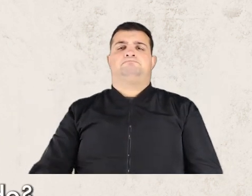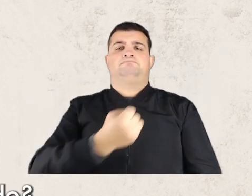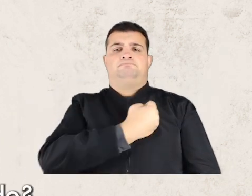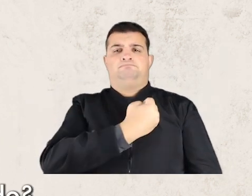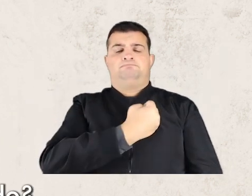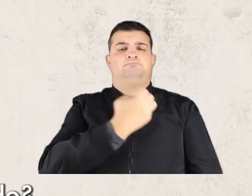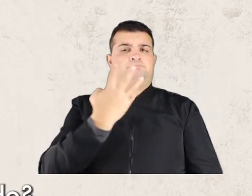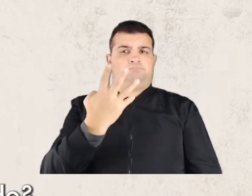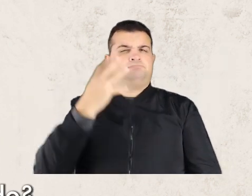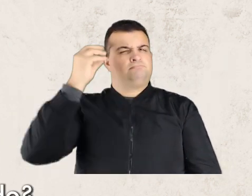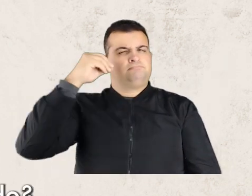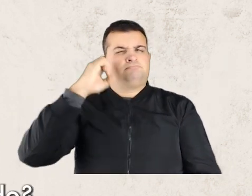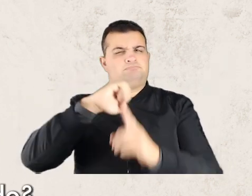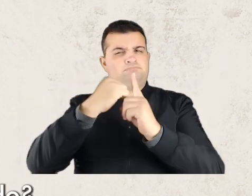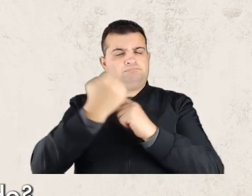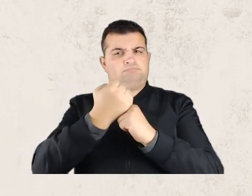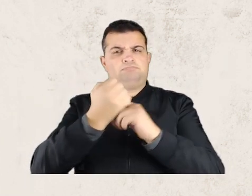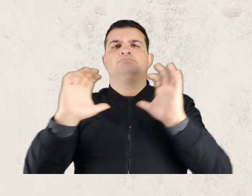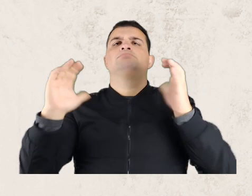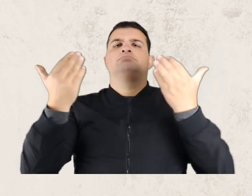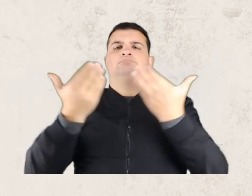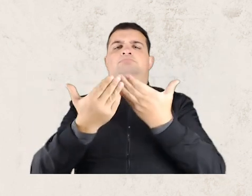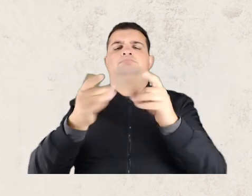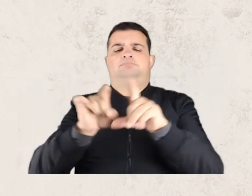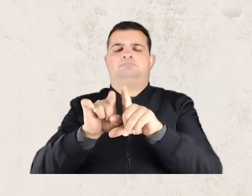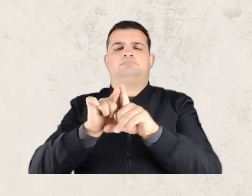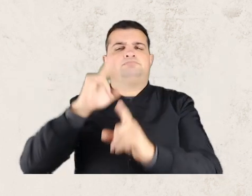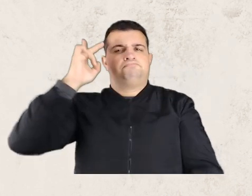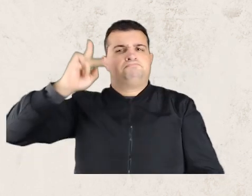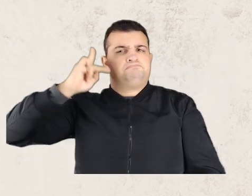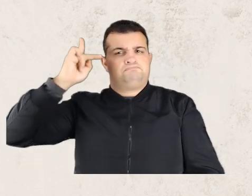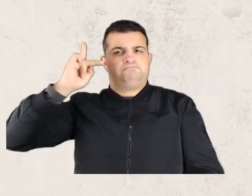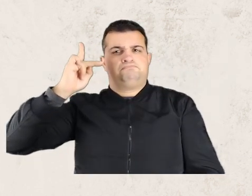Episódio 4. Psicologia é para todo mundo?